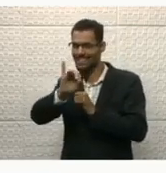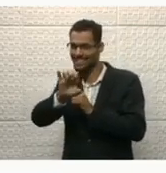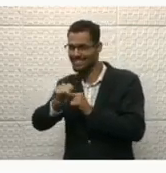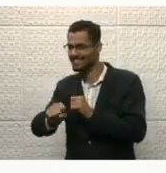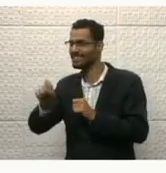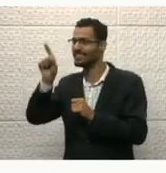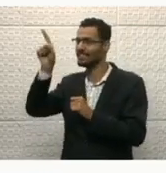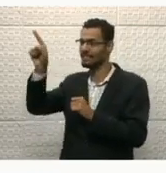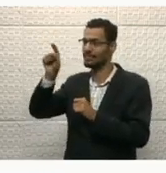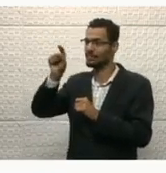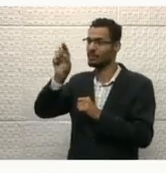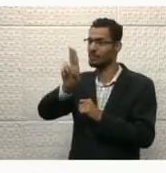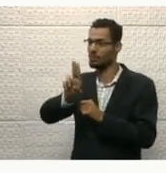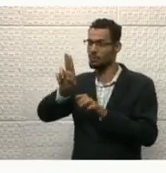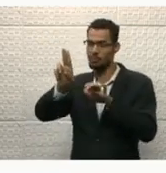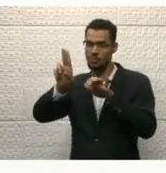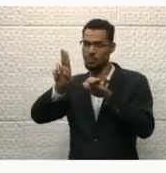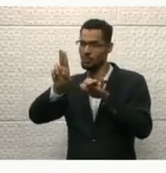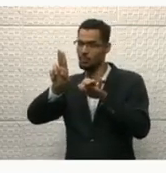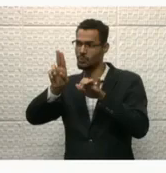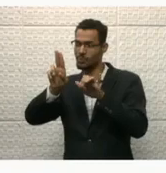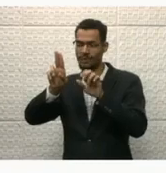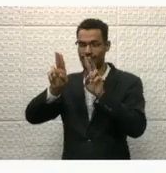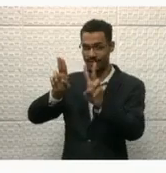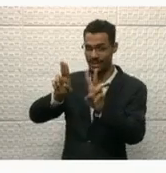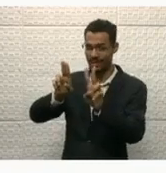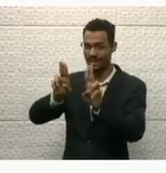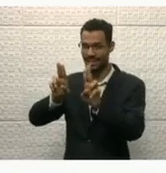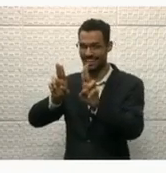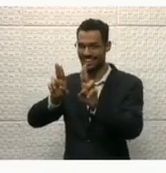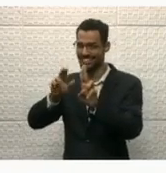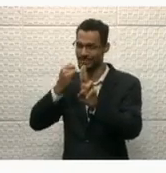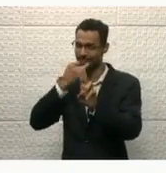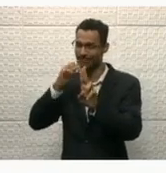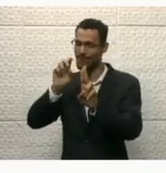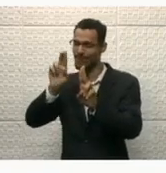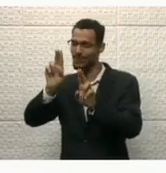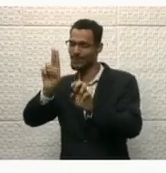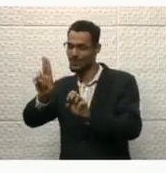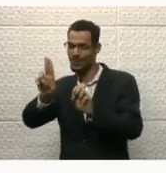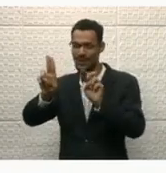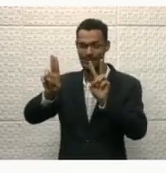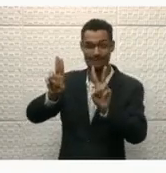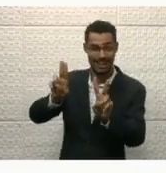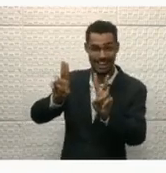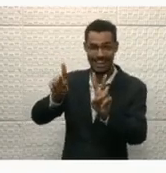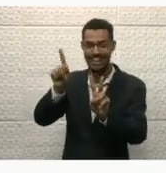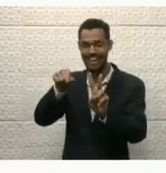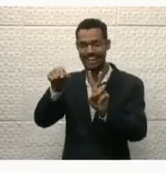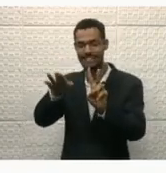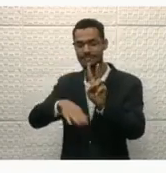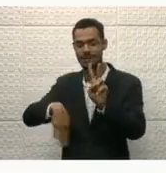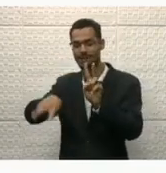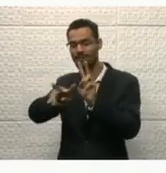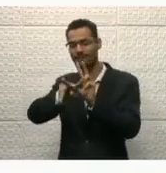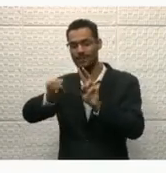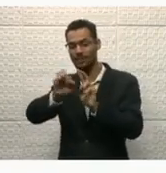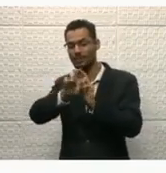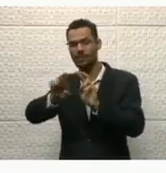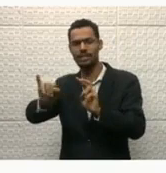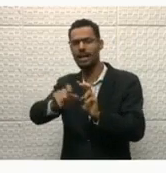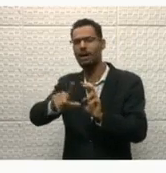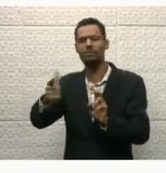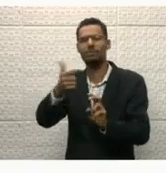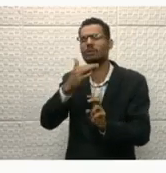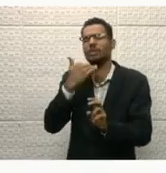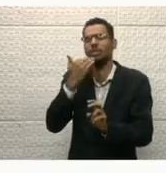de U em V, onde U e V são espaços vetoriais. Mas não basta ser uma